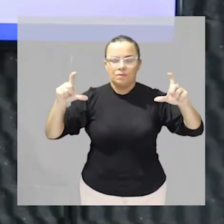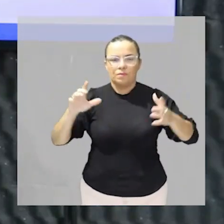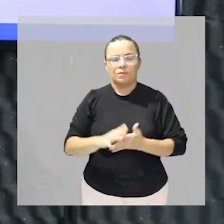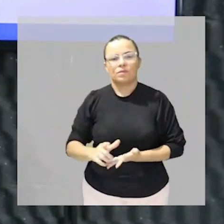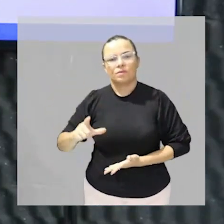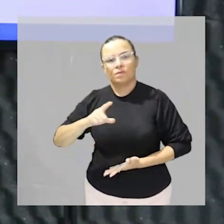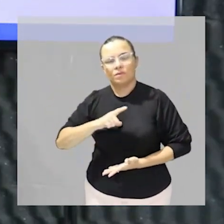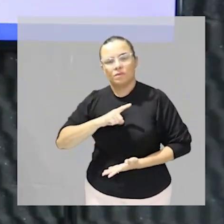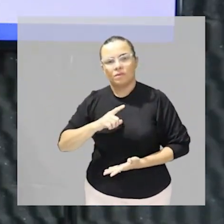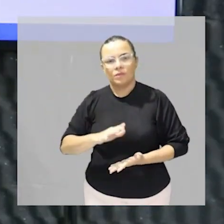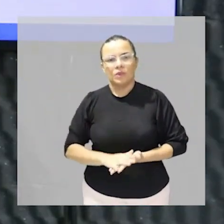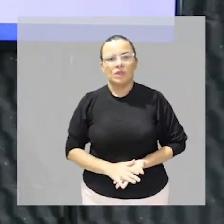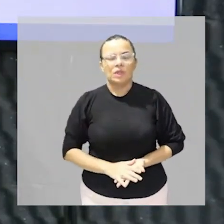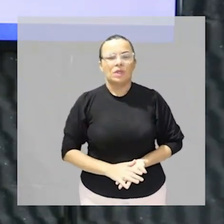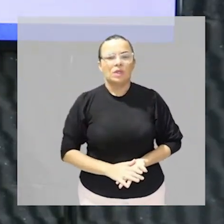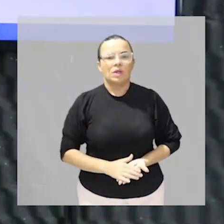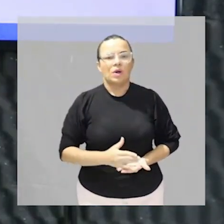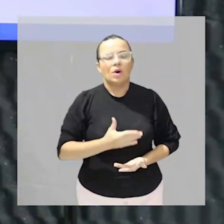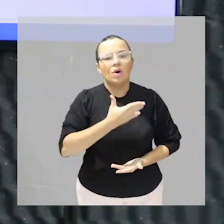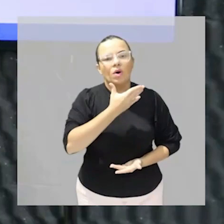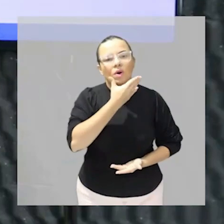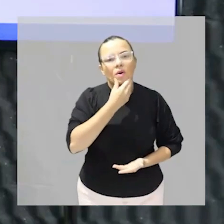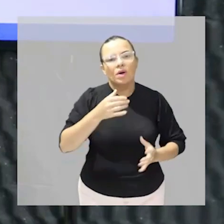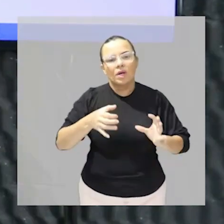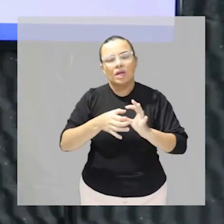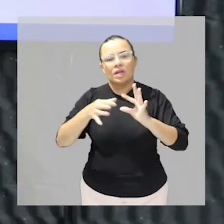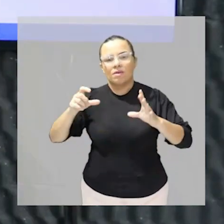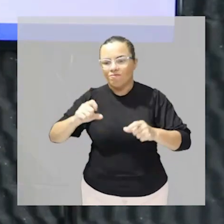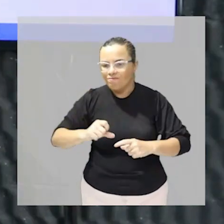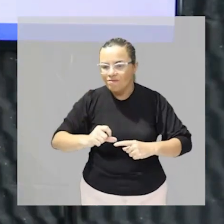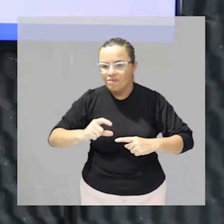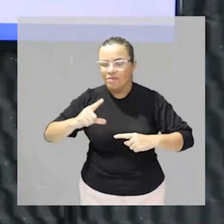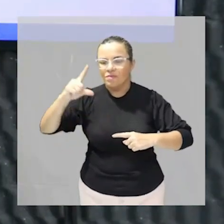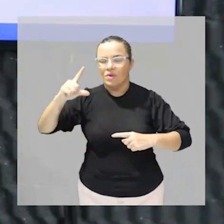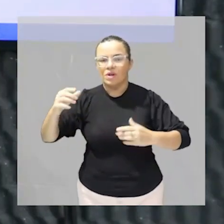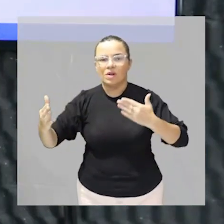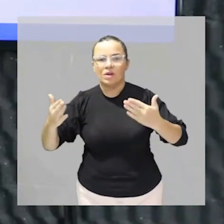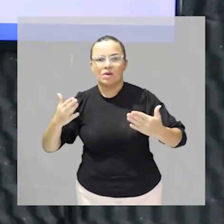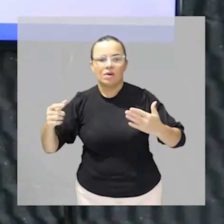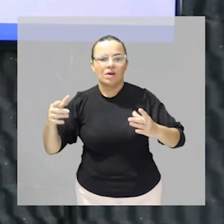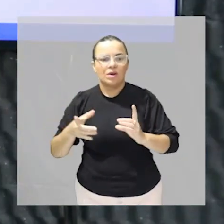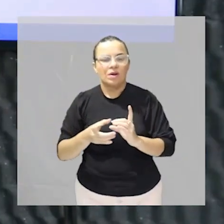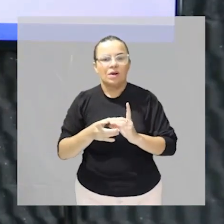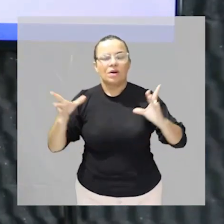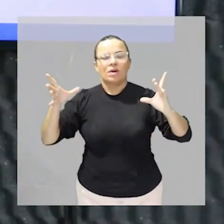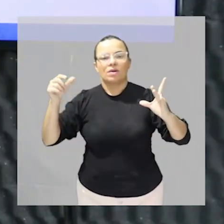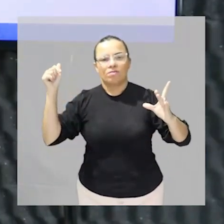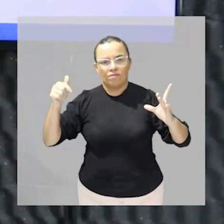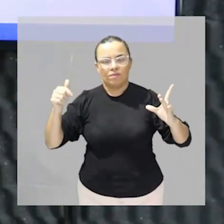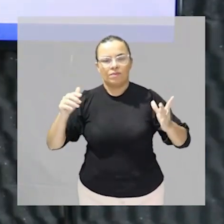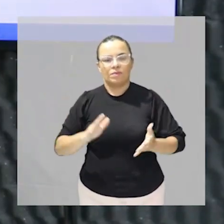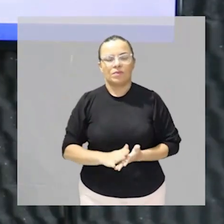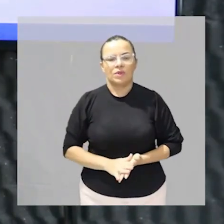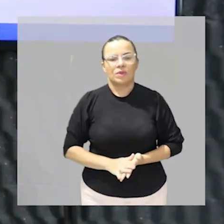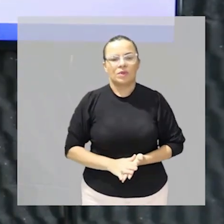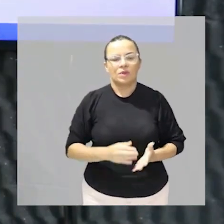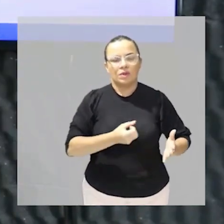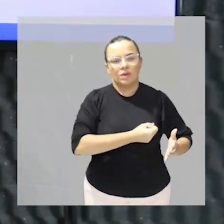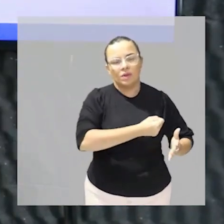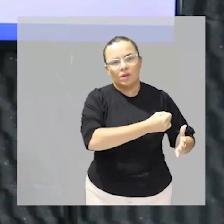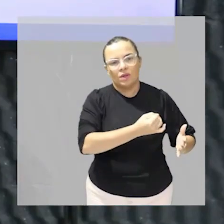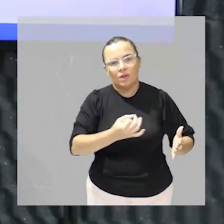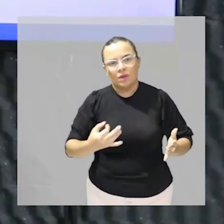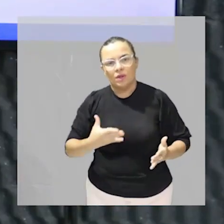um número de homens livres maior numa democracia. Eu tenho um número de homens